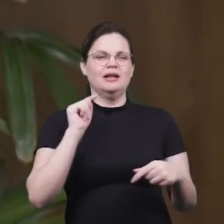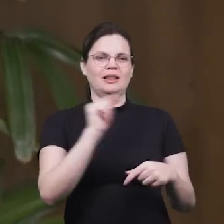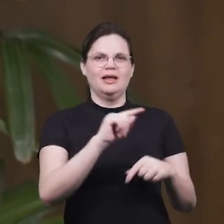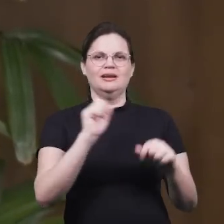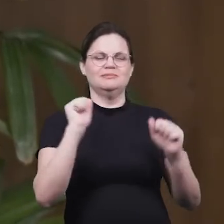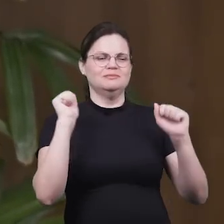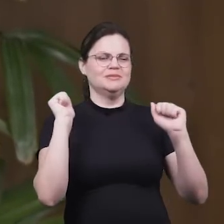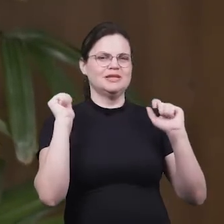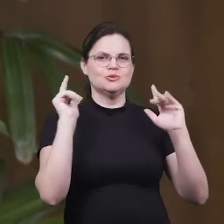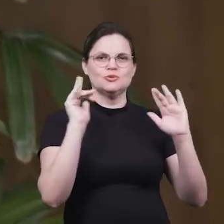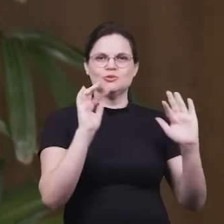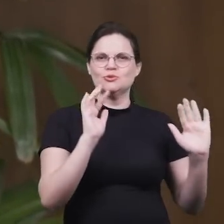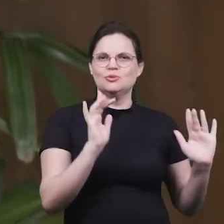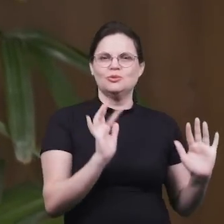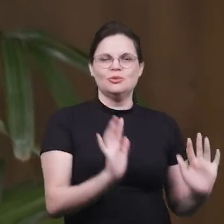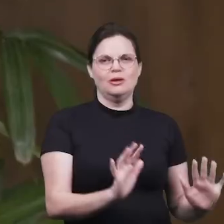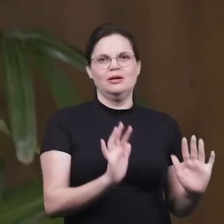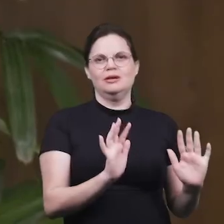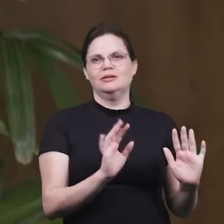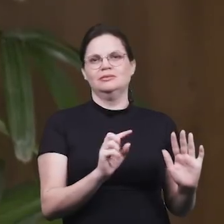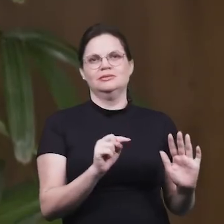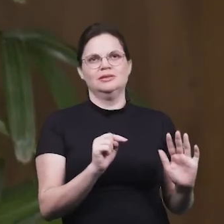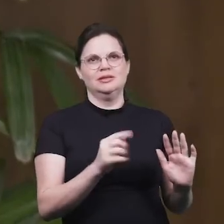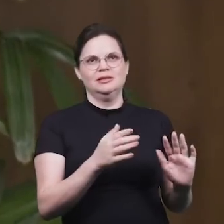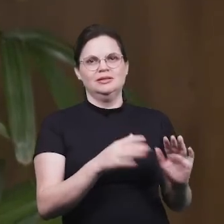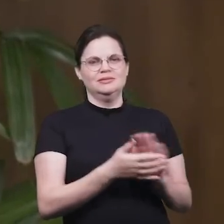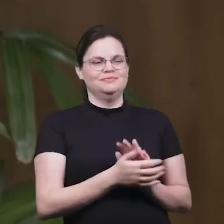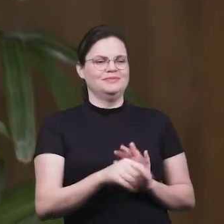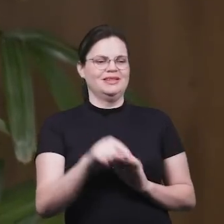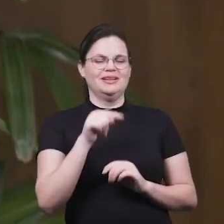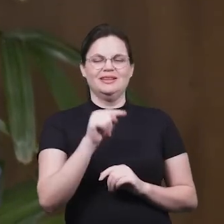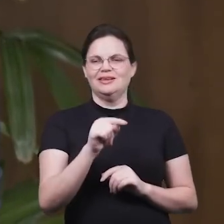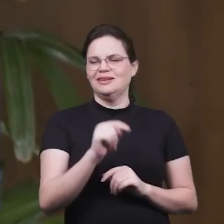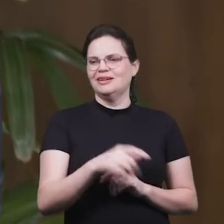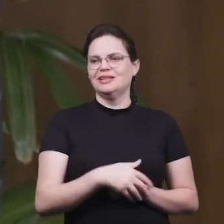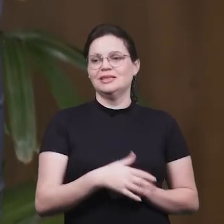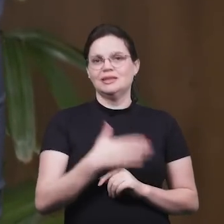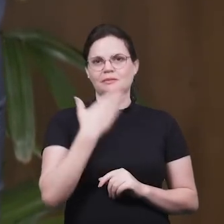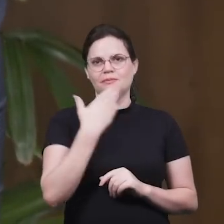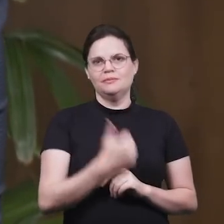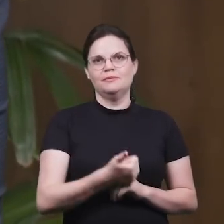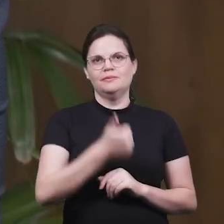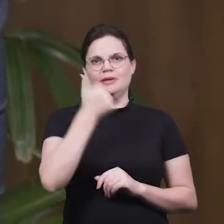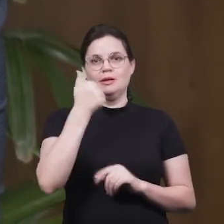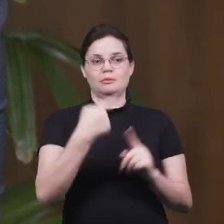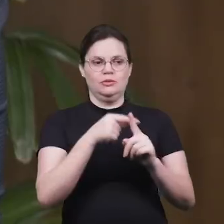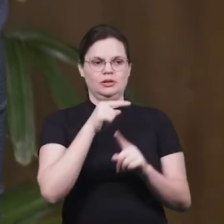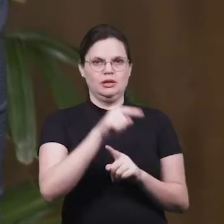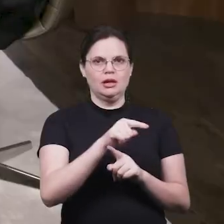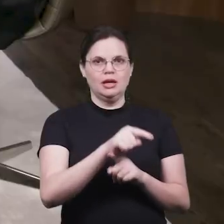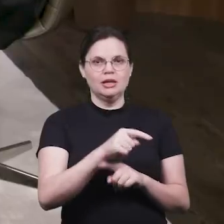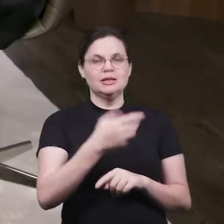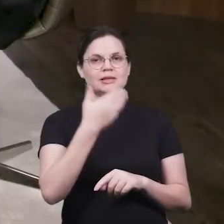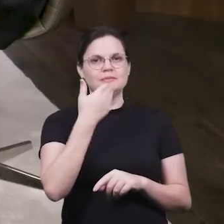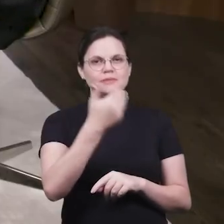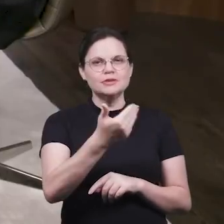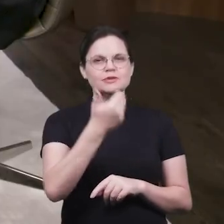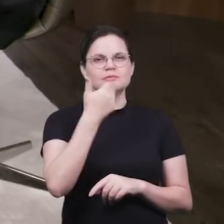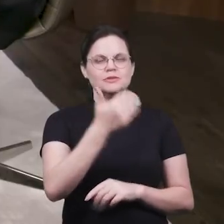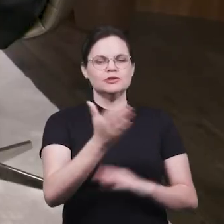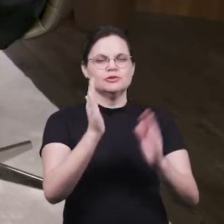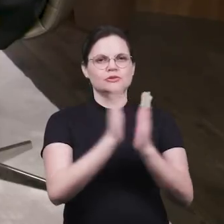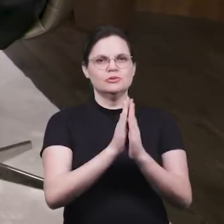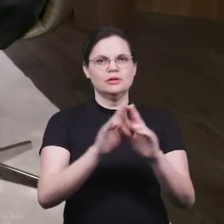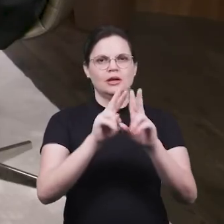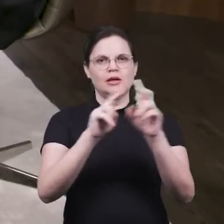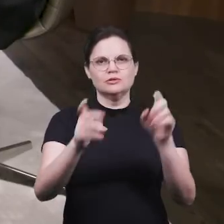é incomparavelmente melhor, como está escrito: buscai com zelo os dons espirituais, eu